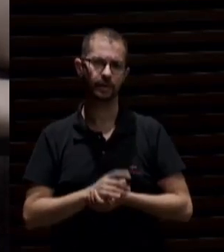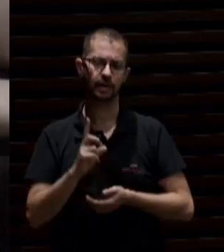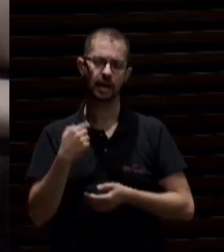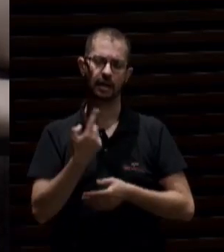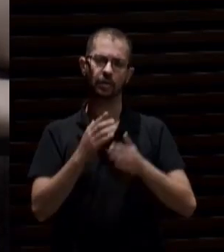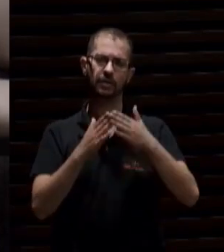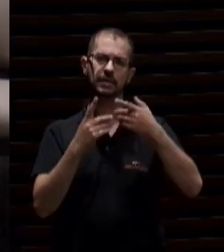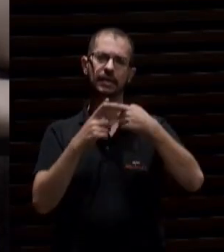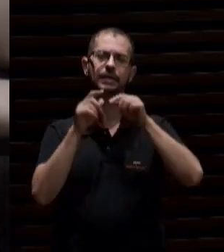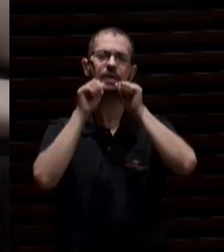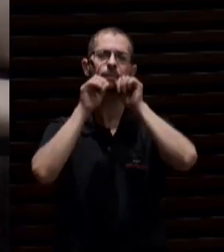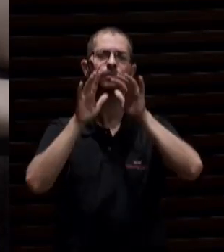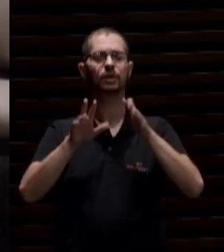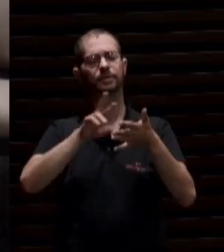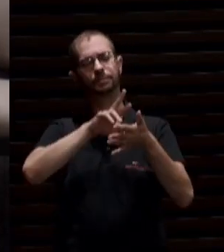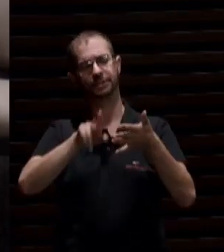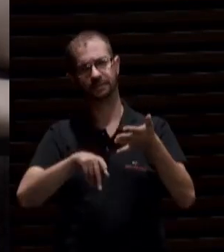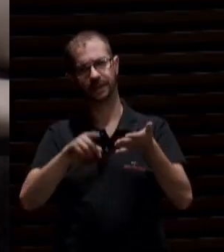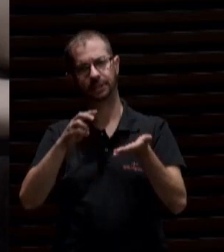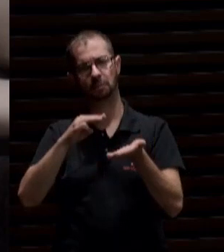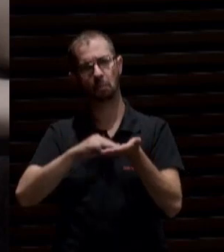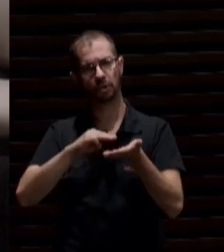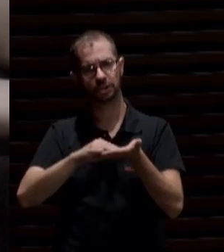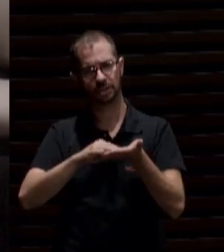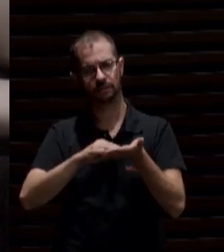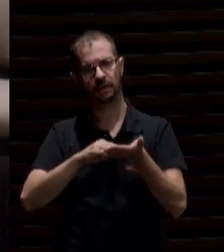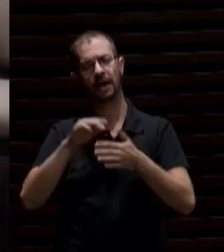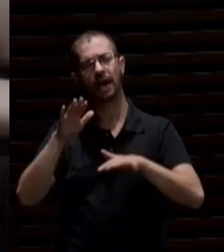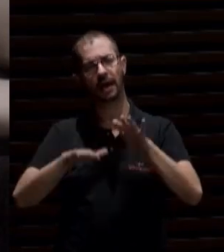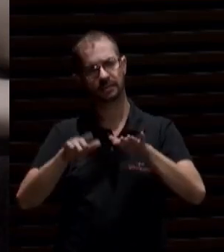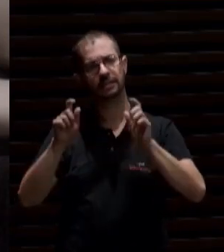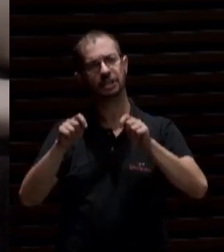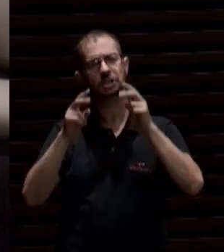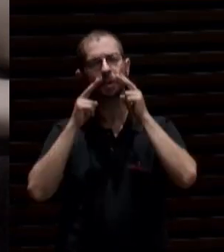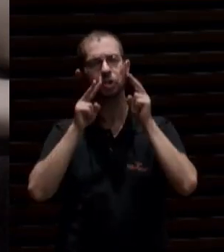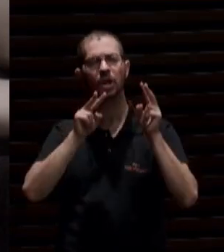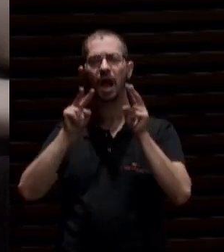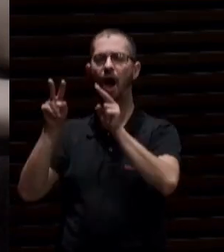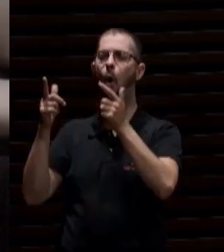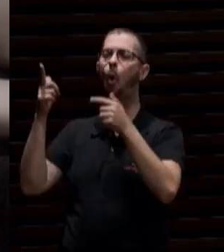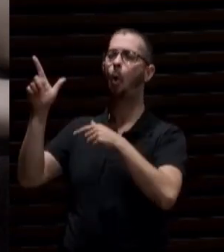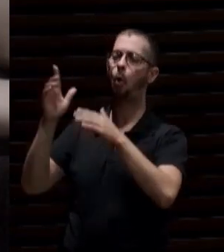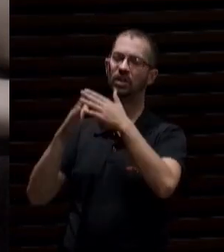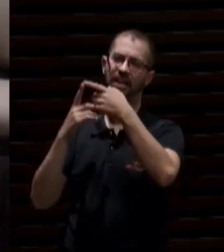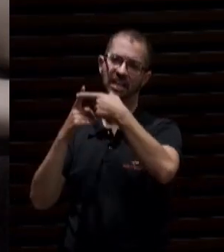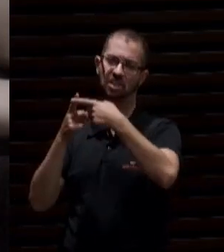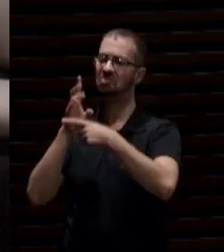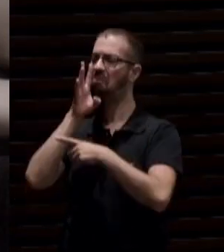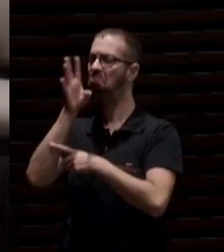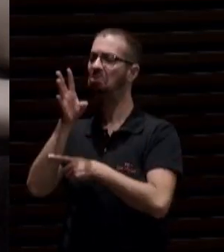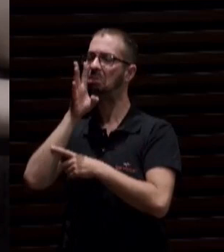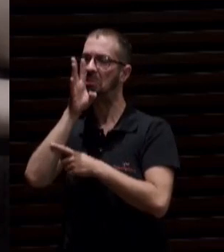comunidade abençoada por vários motivos. E muitas vezes a gente pode olhar para outras igrejas e ficar criticando,